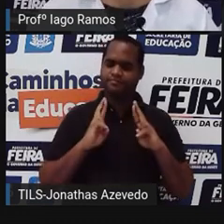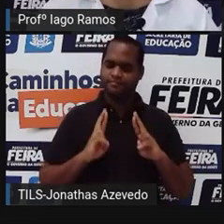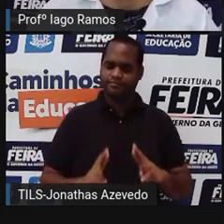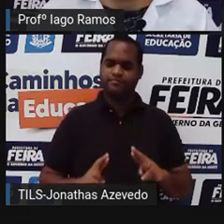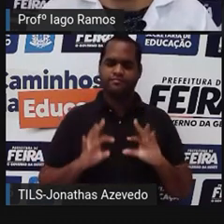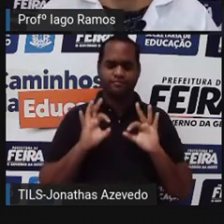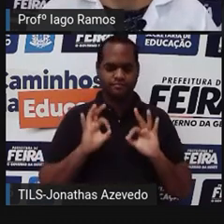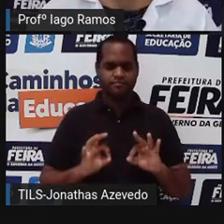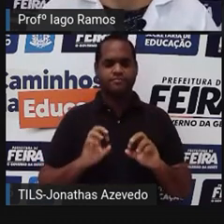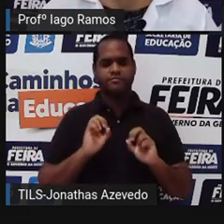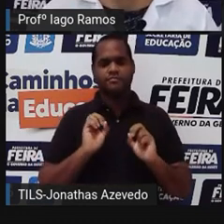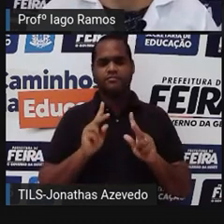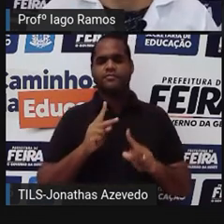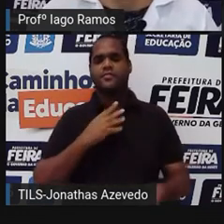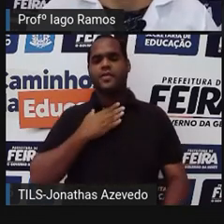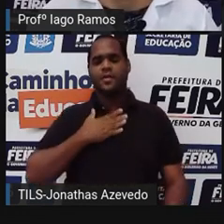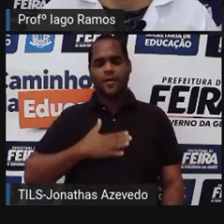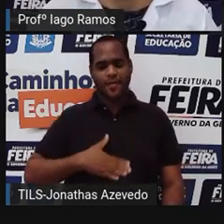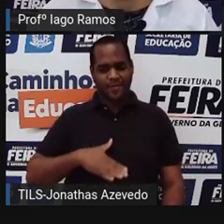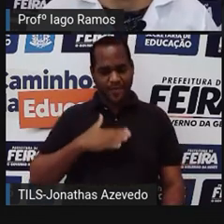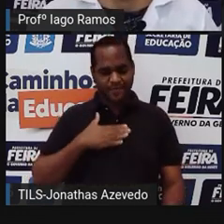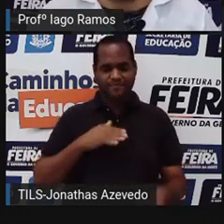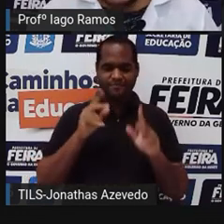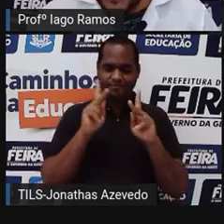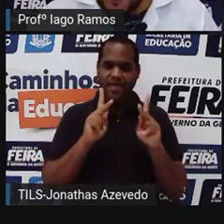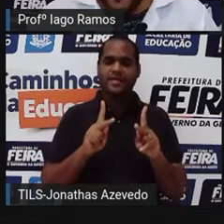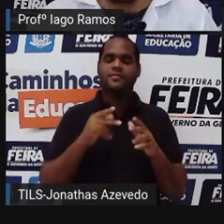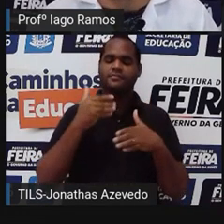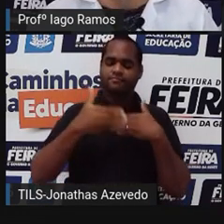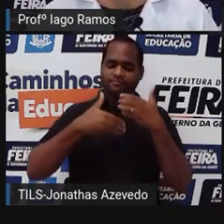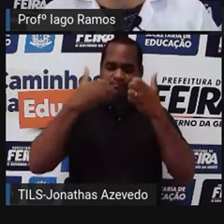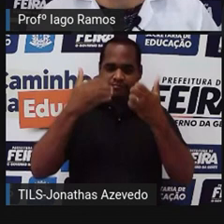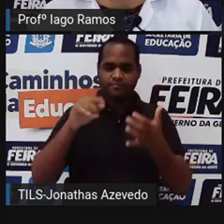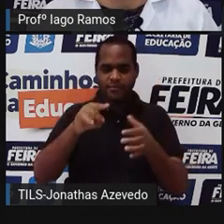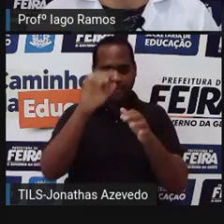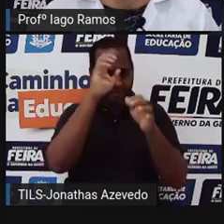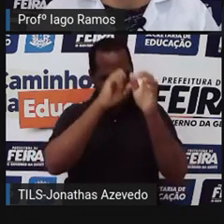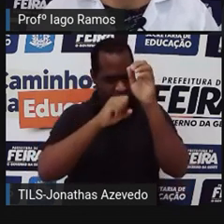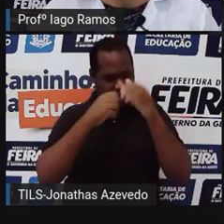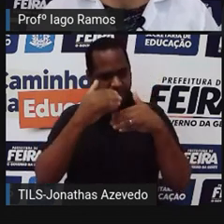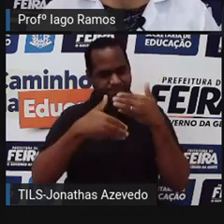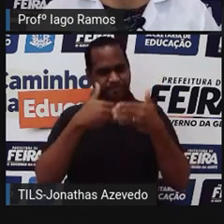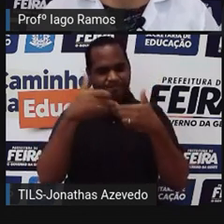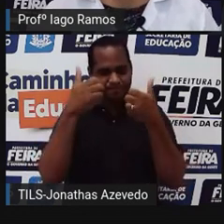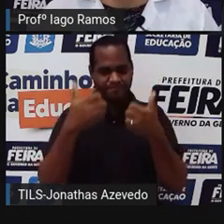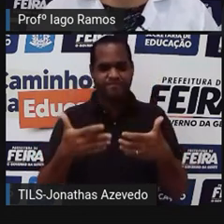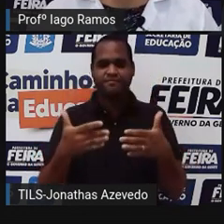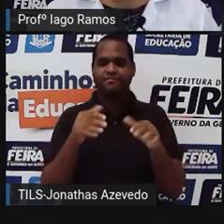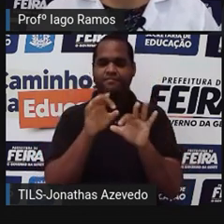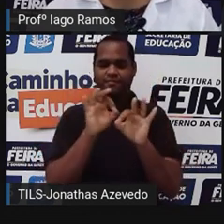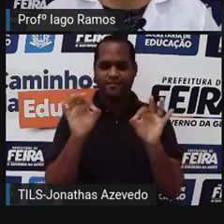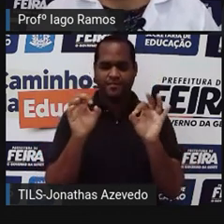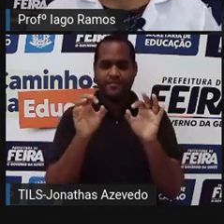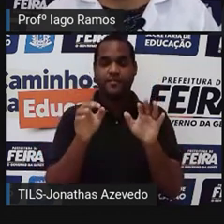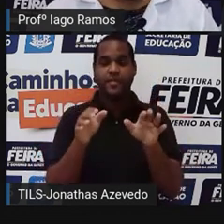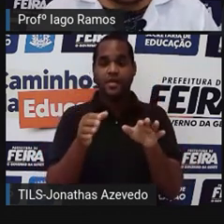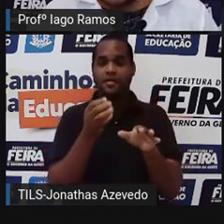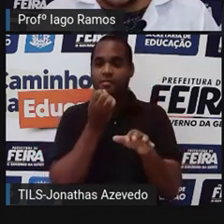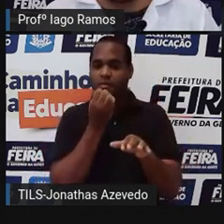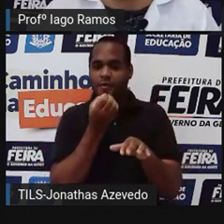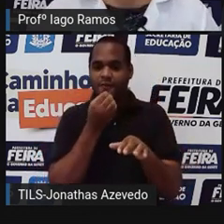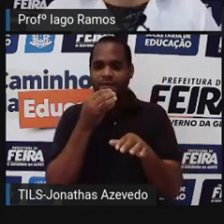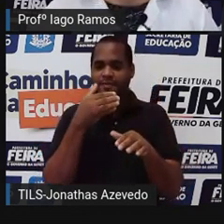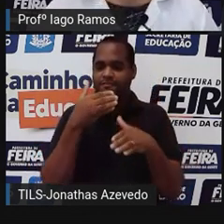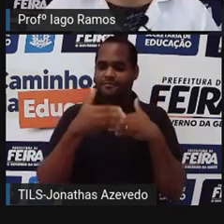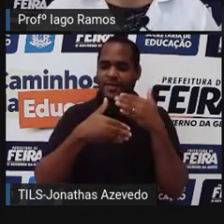devagar para que a gente consiga entender as coisas direitinho, beleza? Bom, então, para a gente já começar